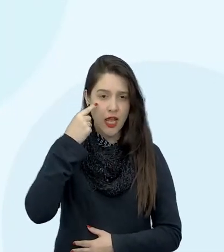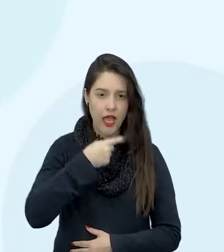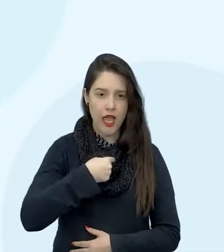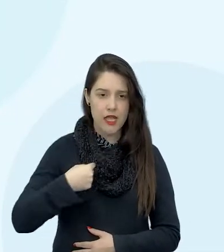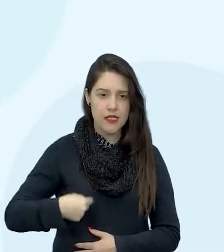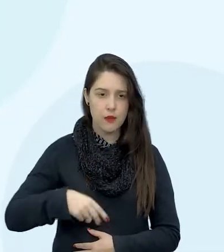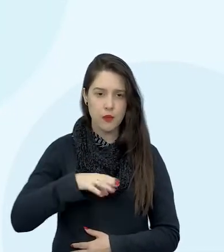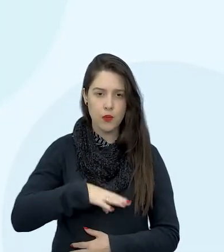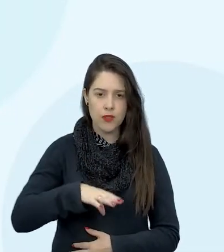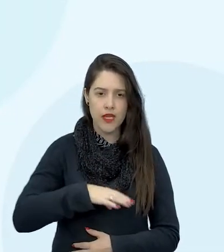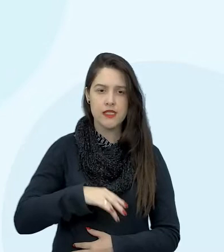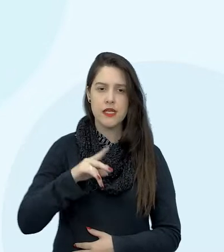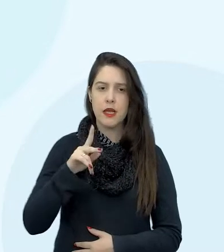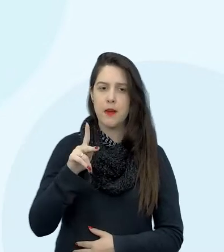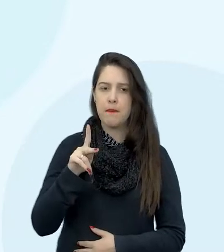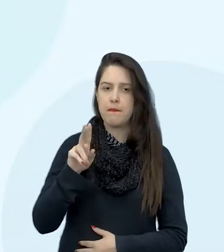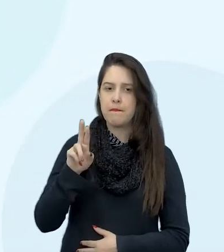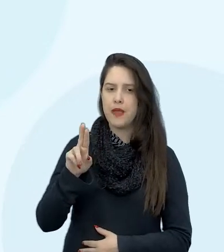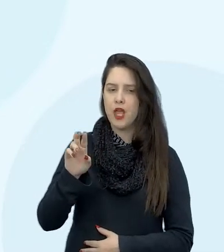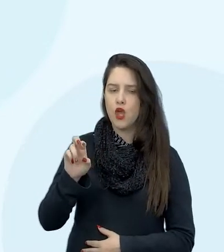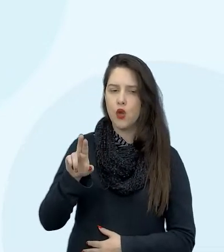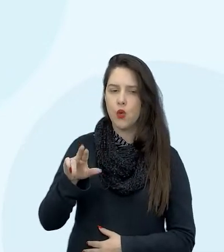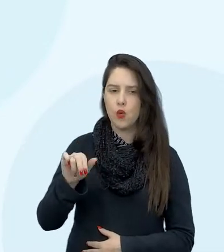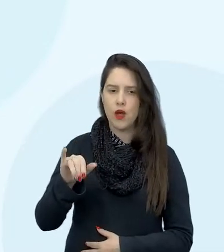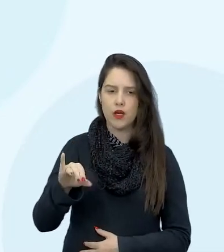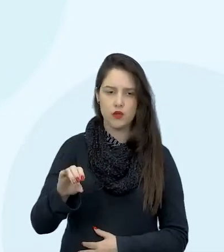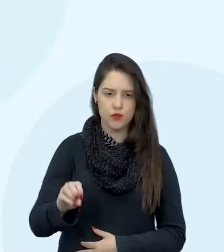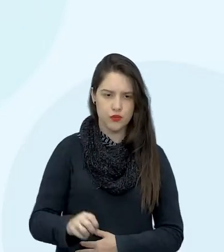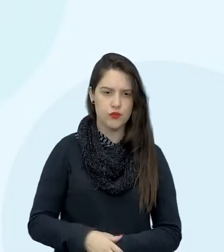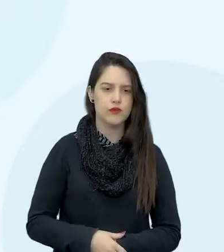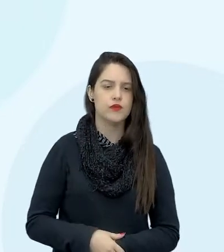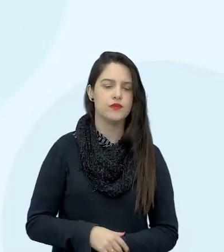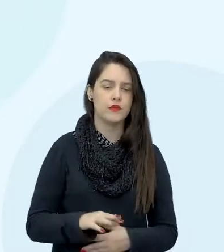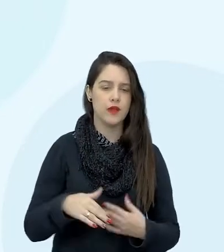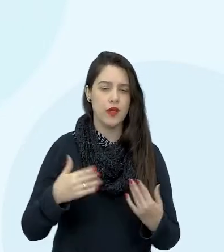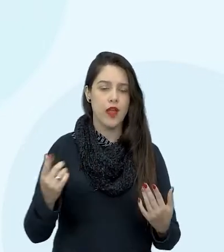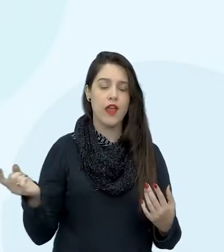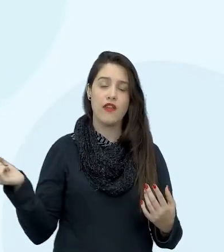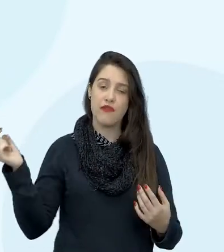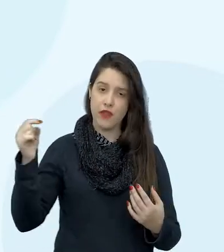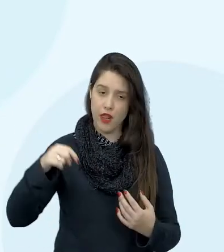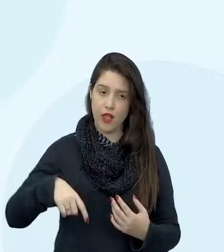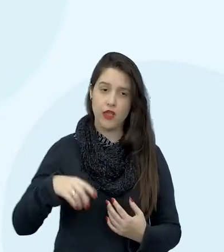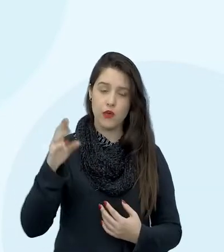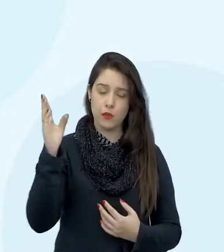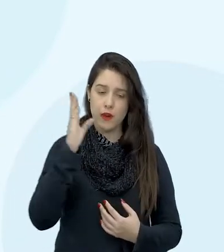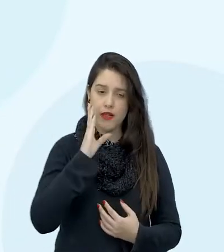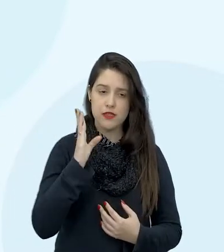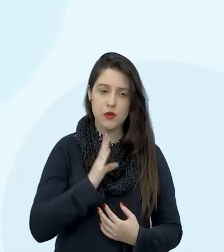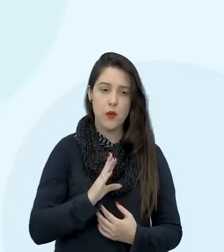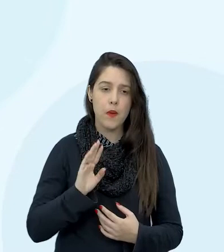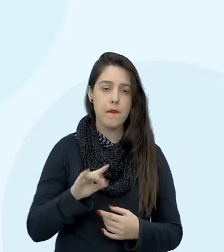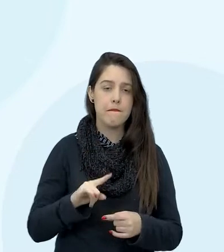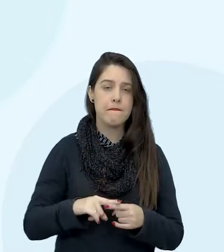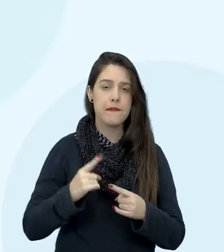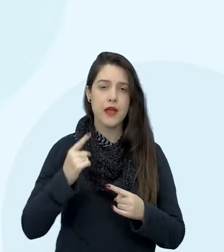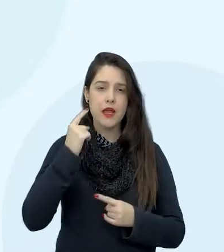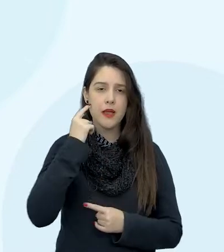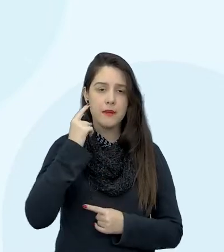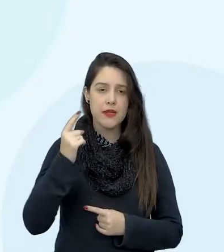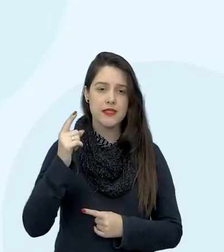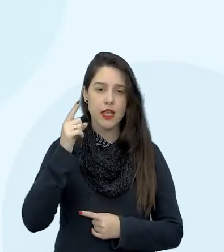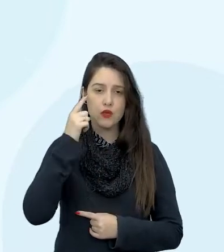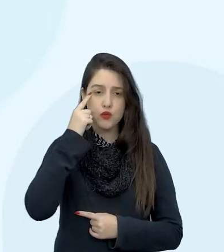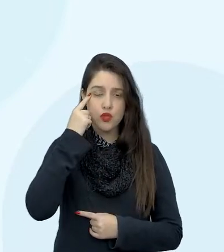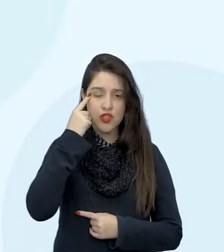portugueses e peruanos. Alguns deles são nossos vizinhos, né, que vieram para cá. Mas muitos desses, se a gente for pensar, por exemplo,